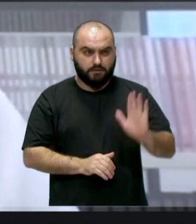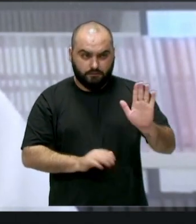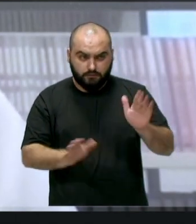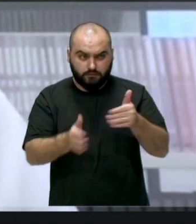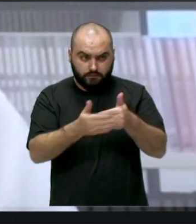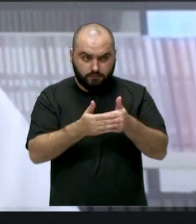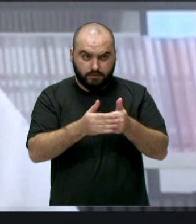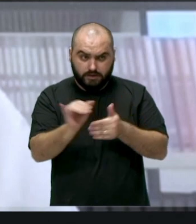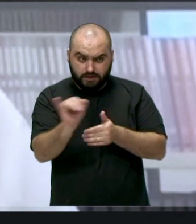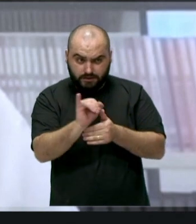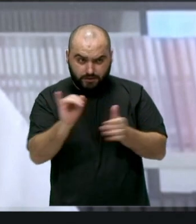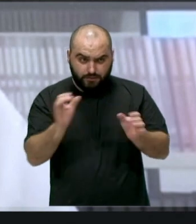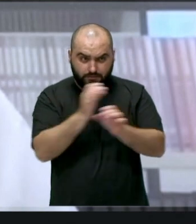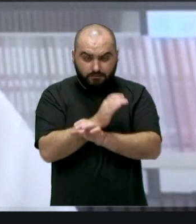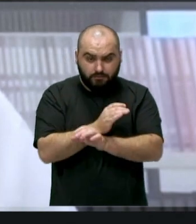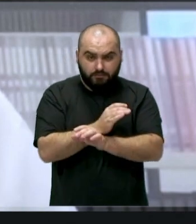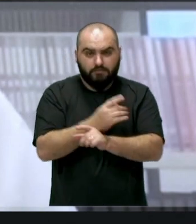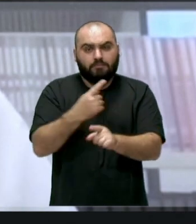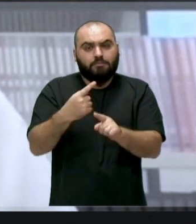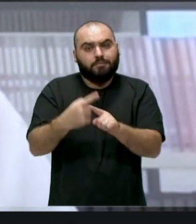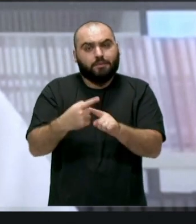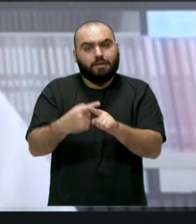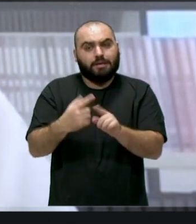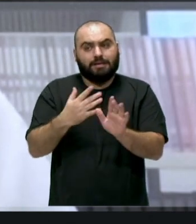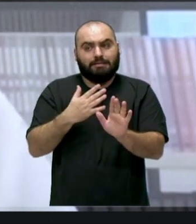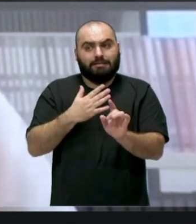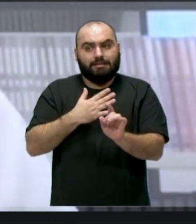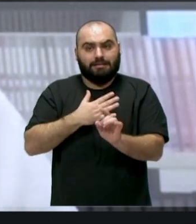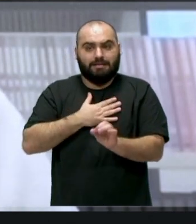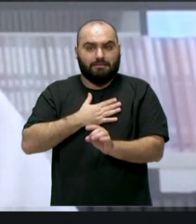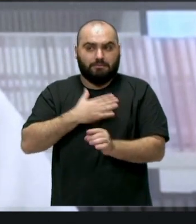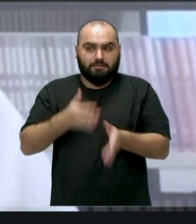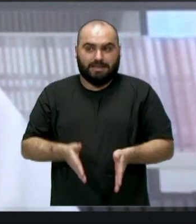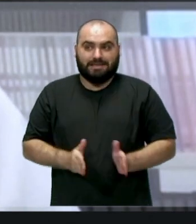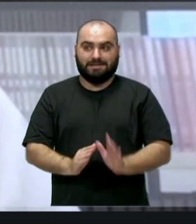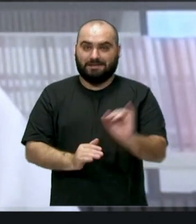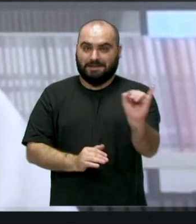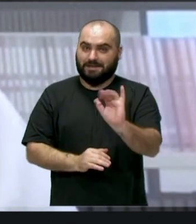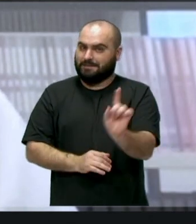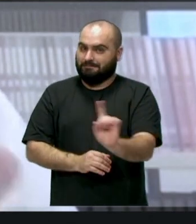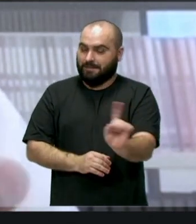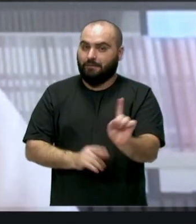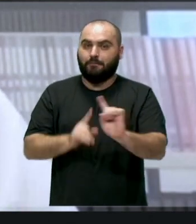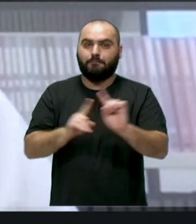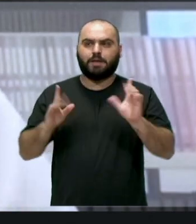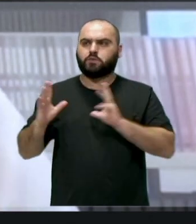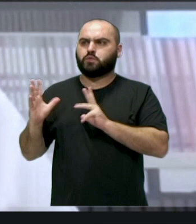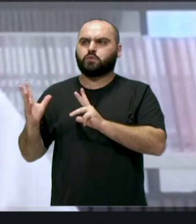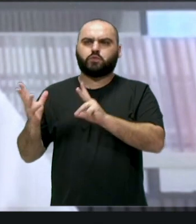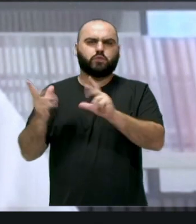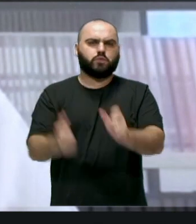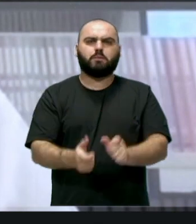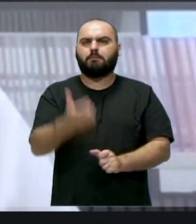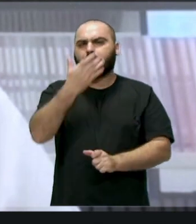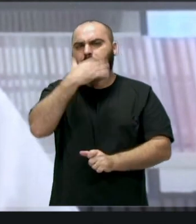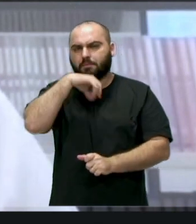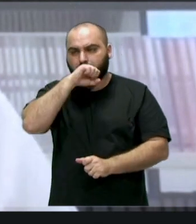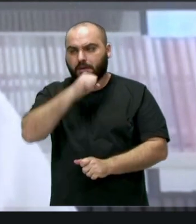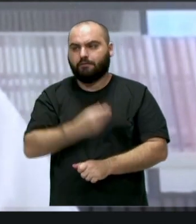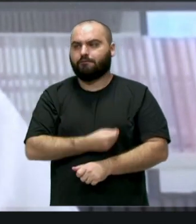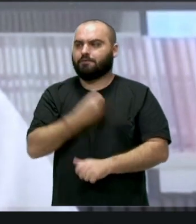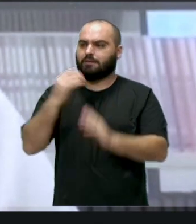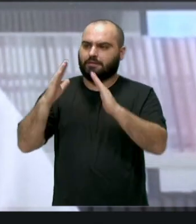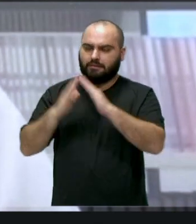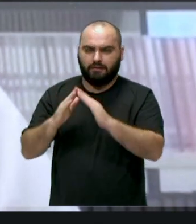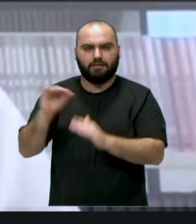campanha em Itajaí, porque, e muito embora eu não tenha nascido em Itajaí, todas as minhas raízes, os meus pais moram aí, os